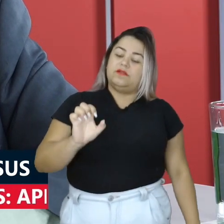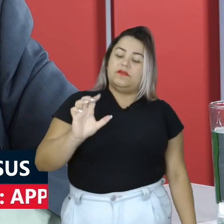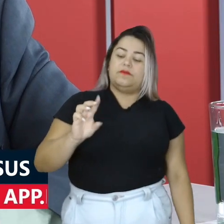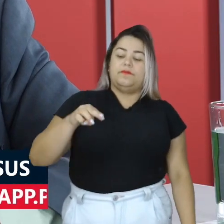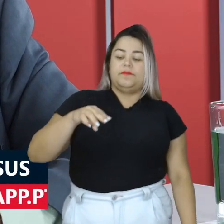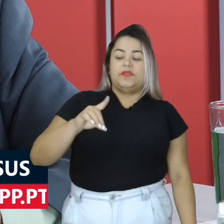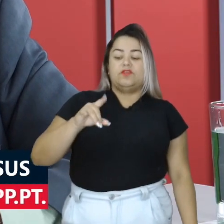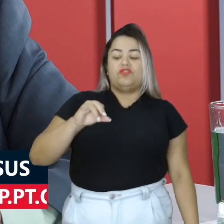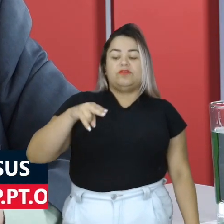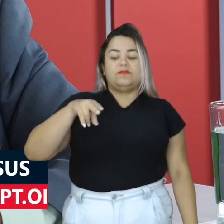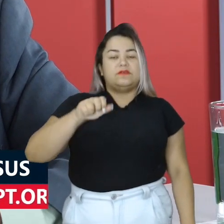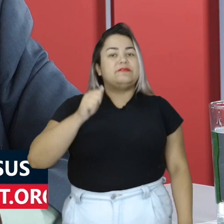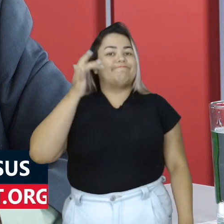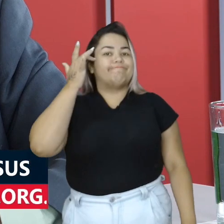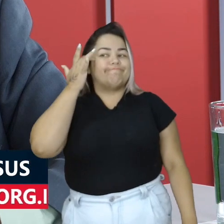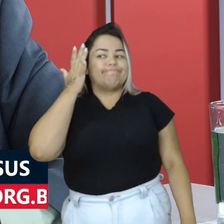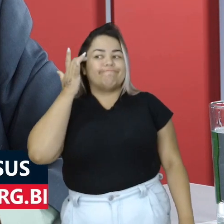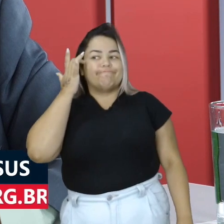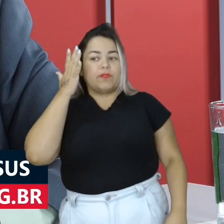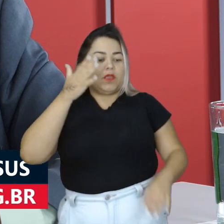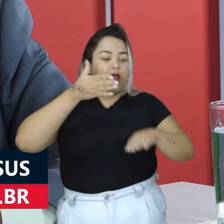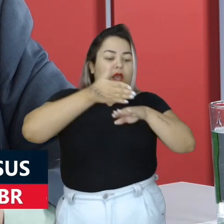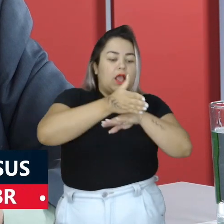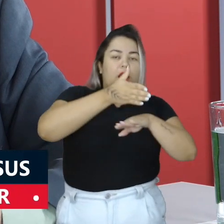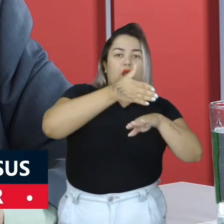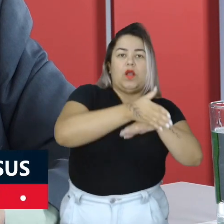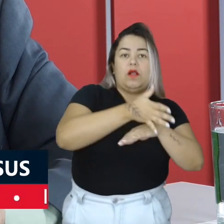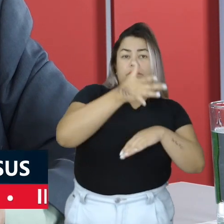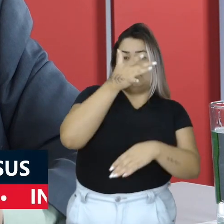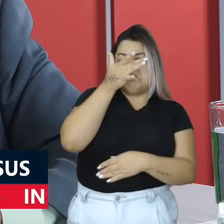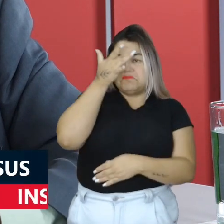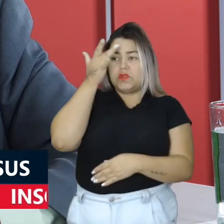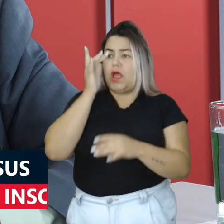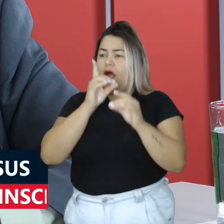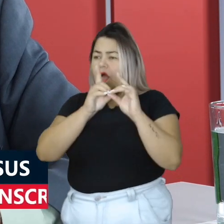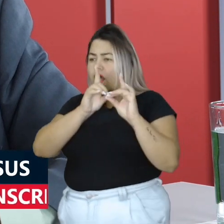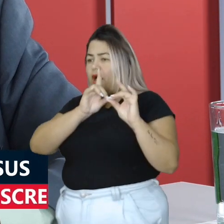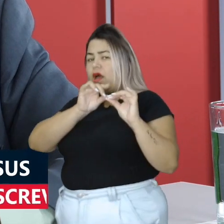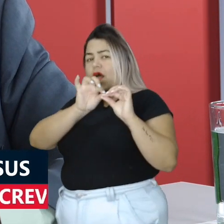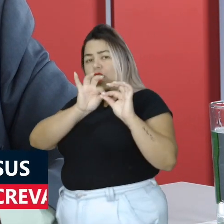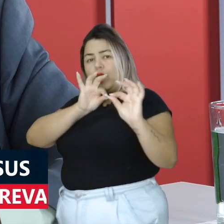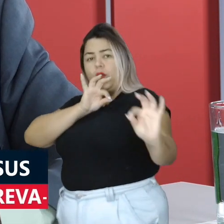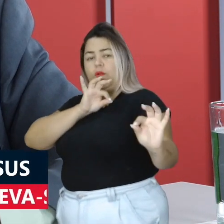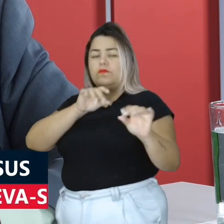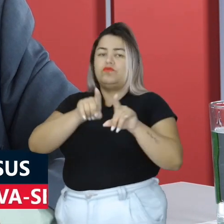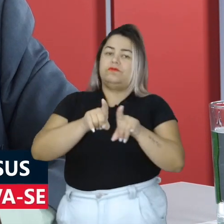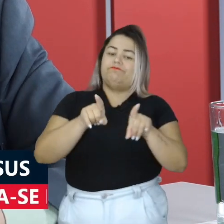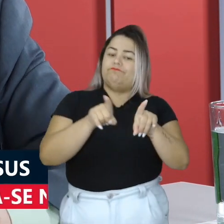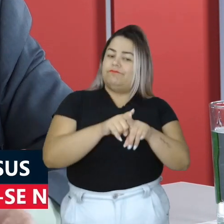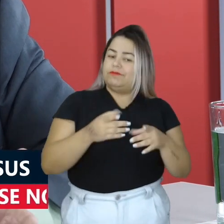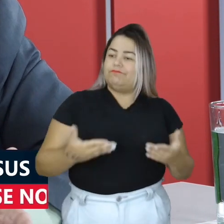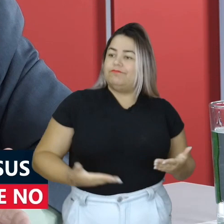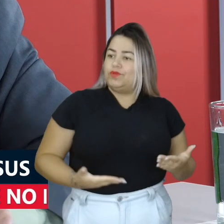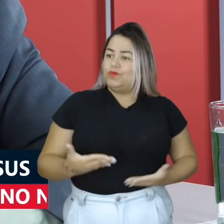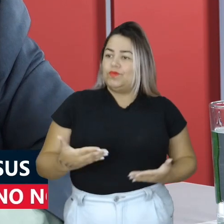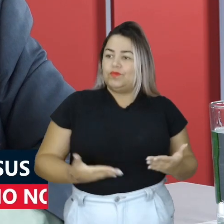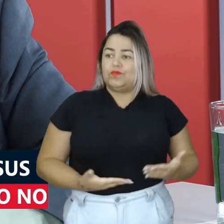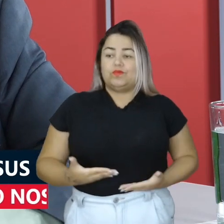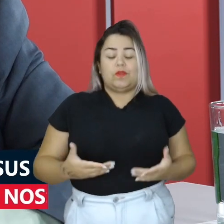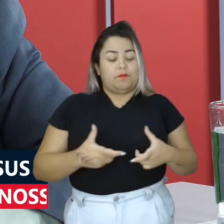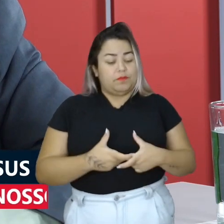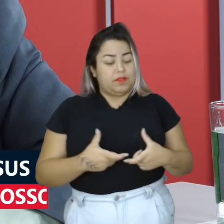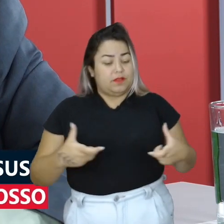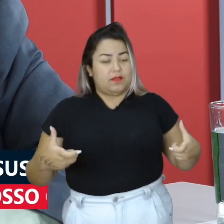permitir facilitar o acesso para muitos pacientes que estão distantes dos serviços, ou até ampliar, né, a